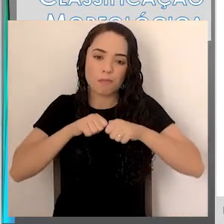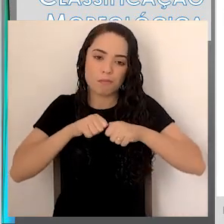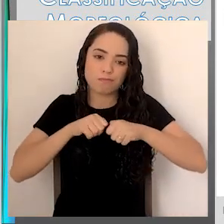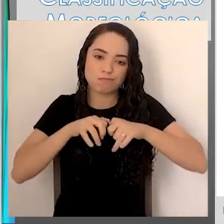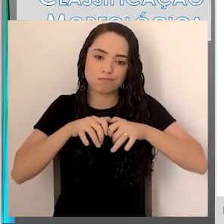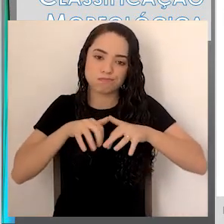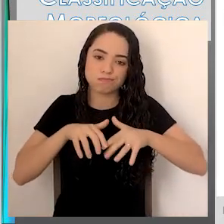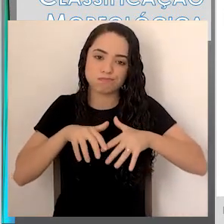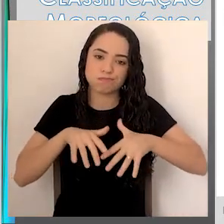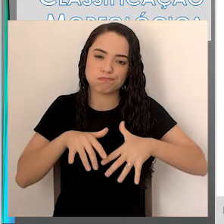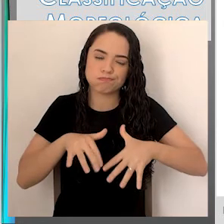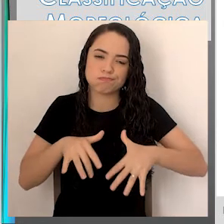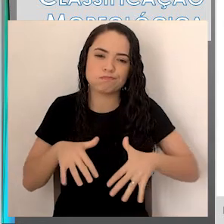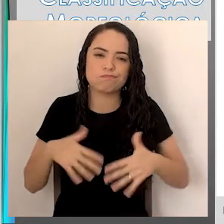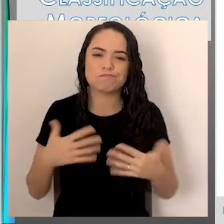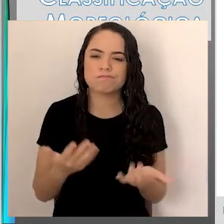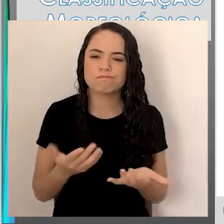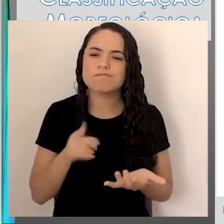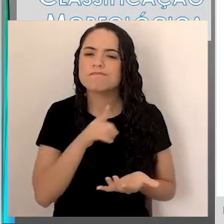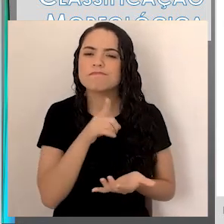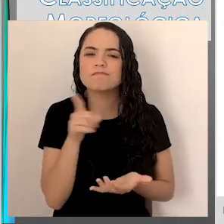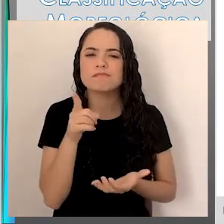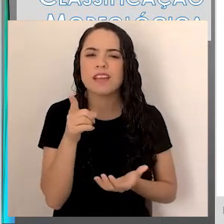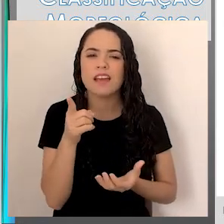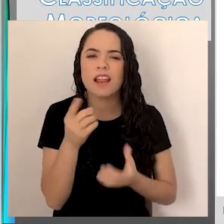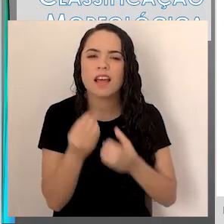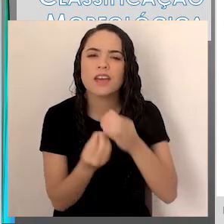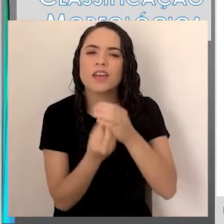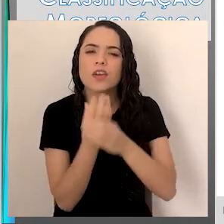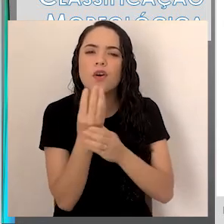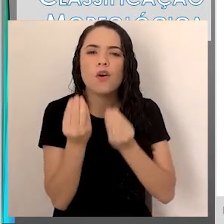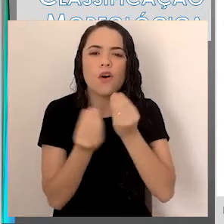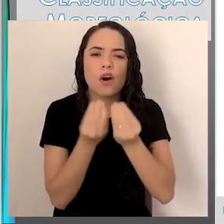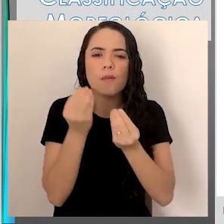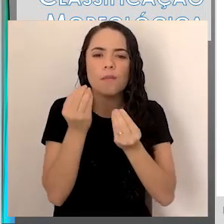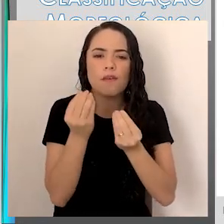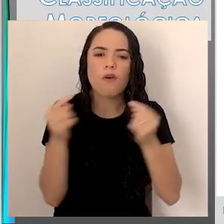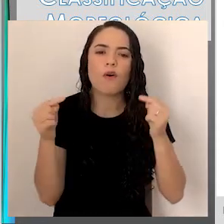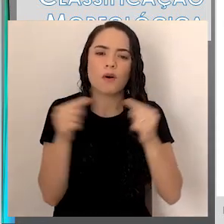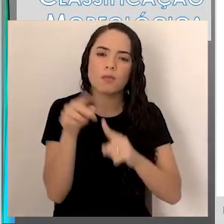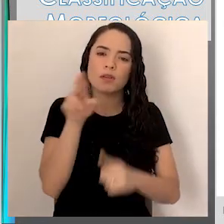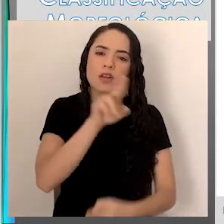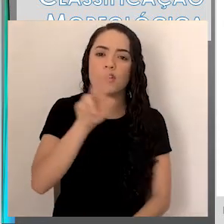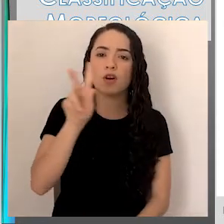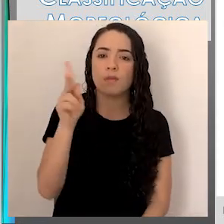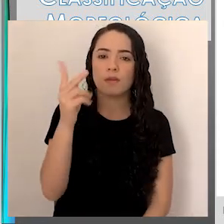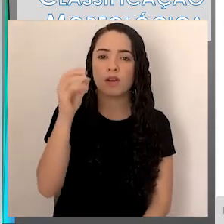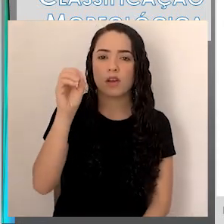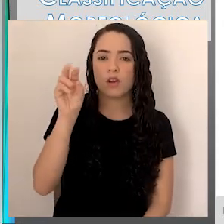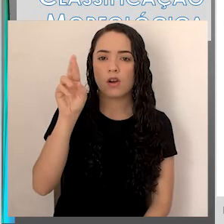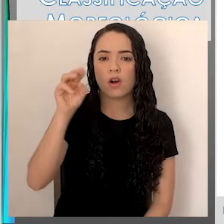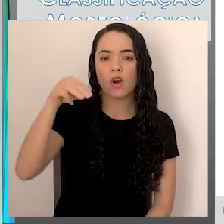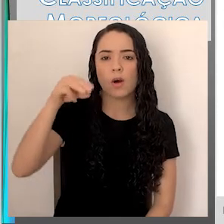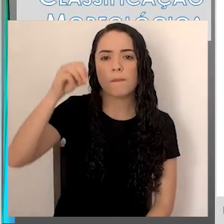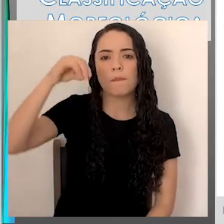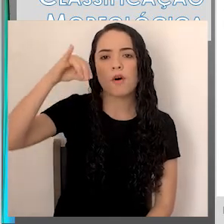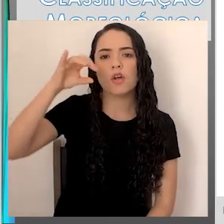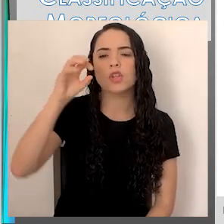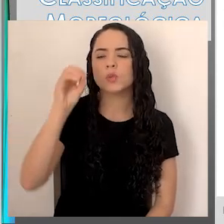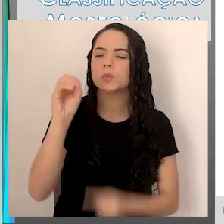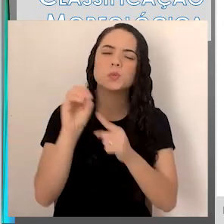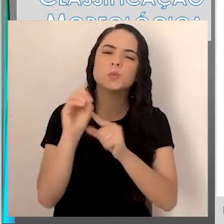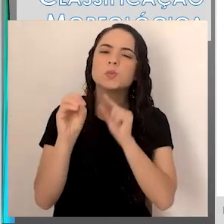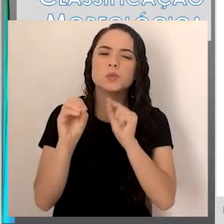liberada no interior do corpo. A produção destas glândulas será denominada de hormônio, que nada mais são do